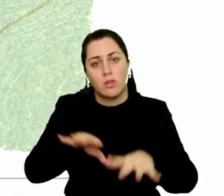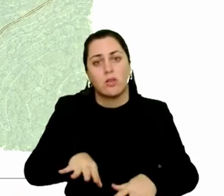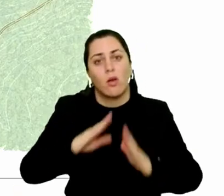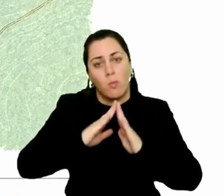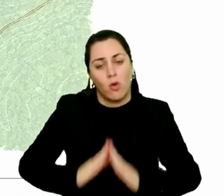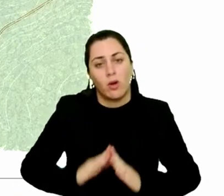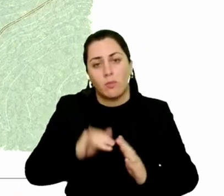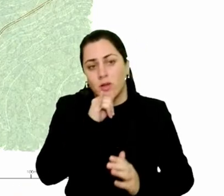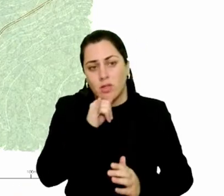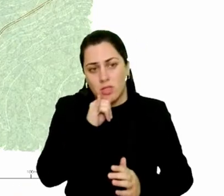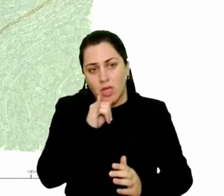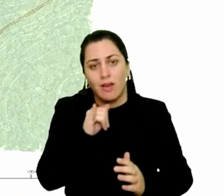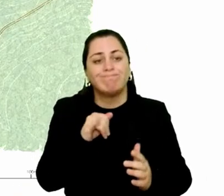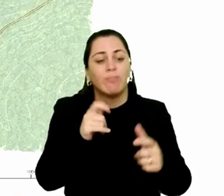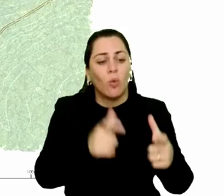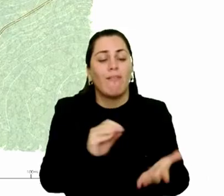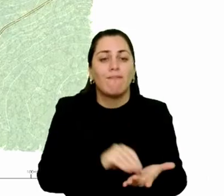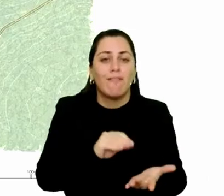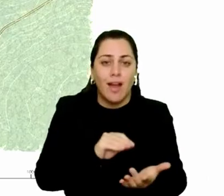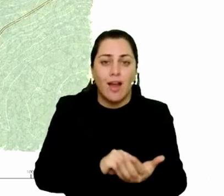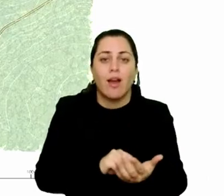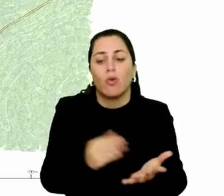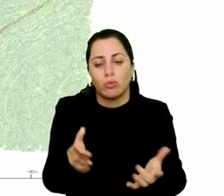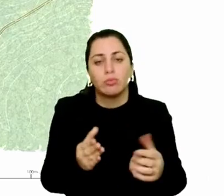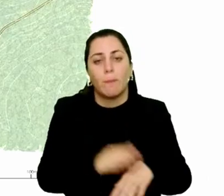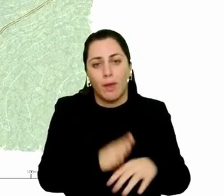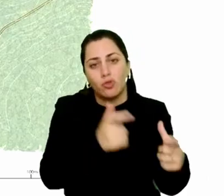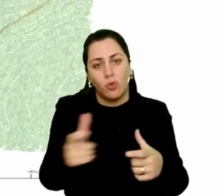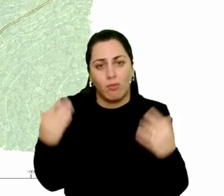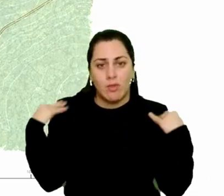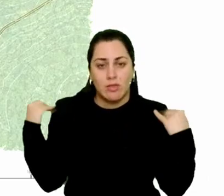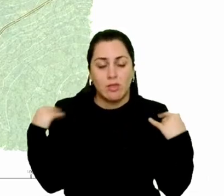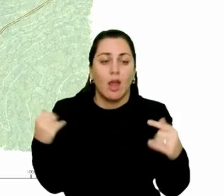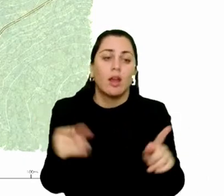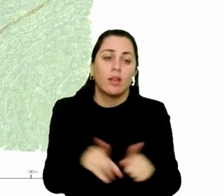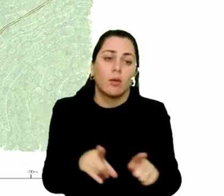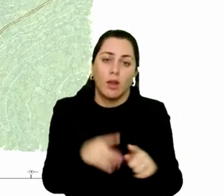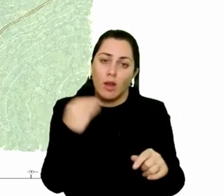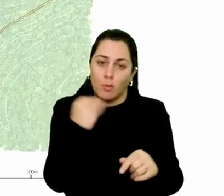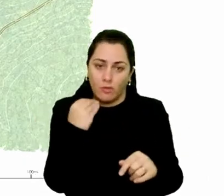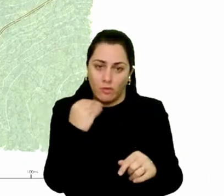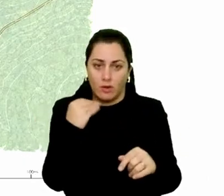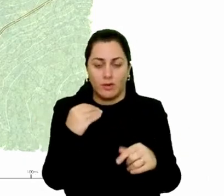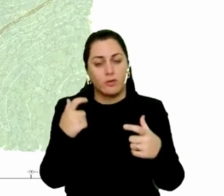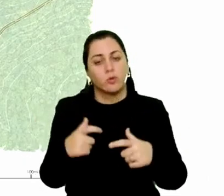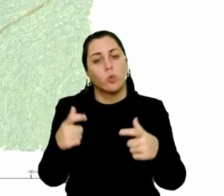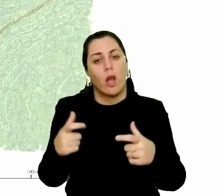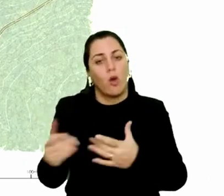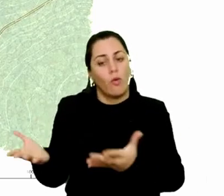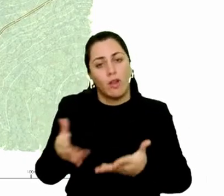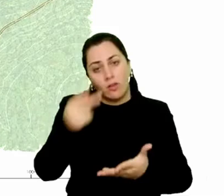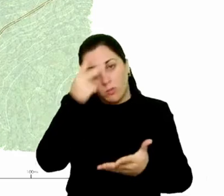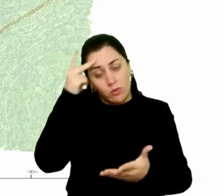já carece desses espaços, além de também ser ali mais um atrativo, mais um convite para as